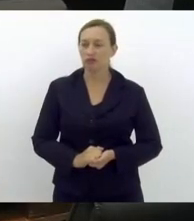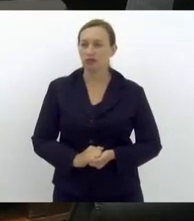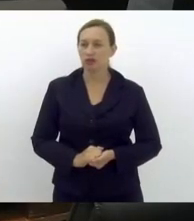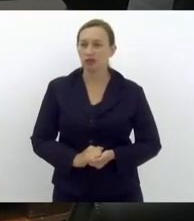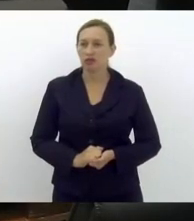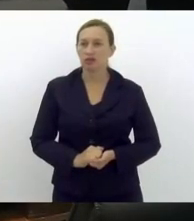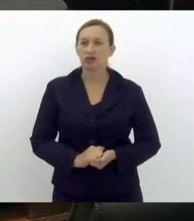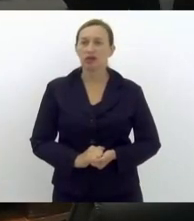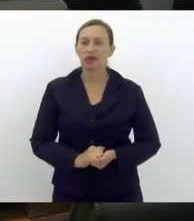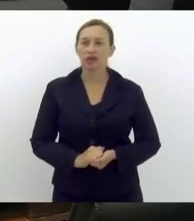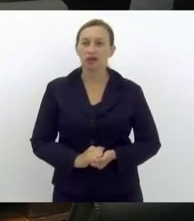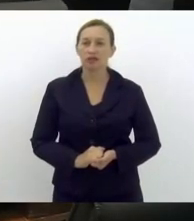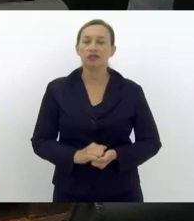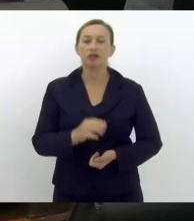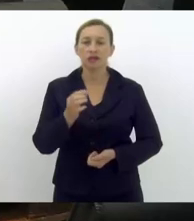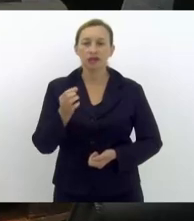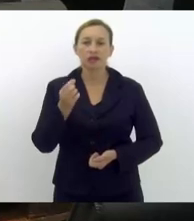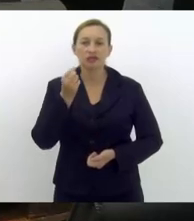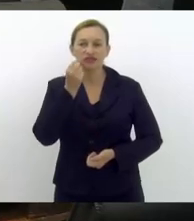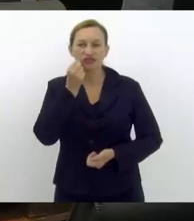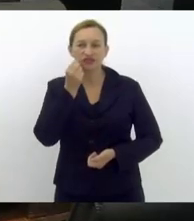Giovanni Ratinho,